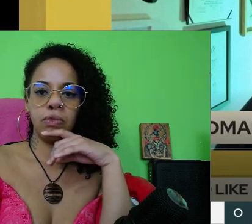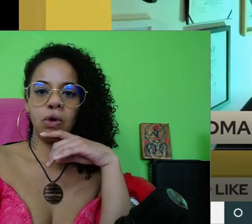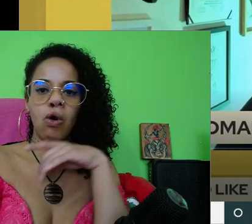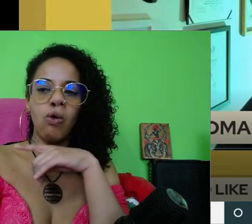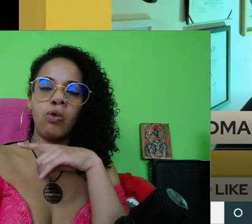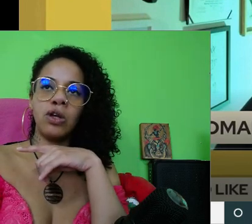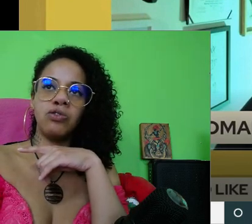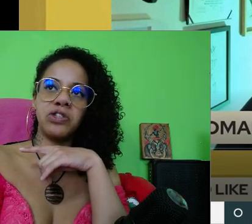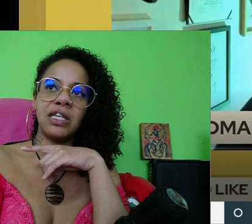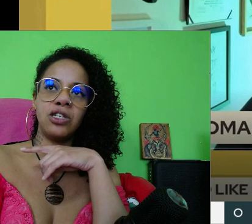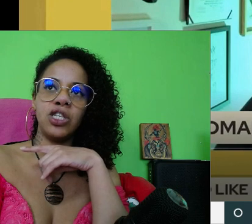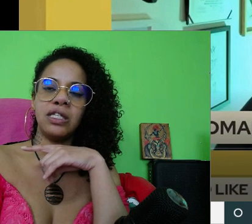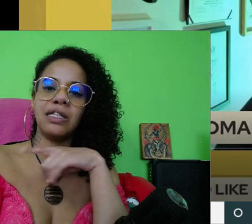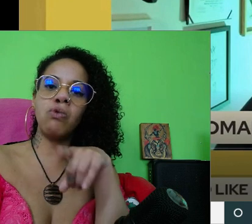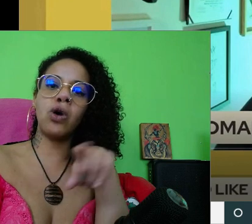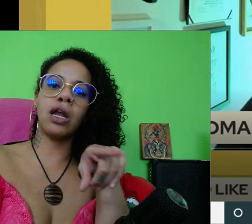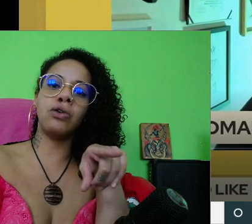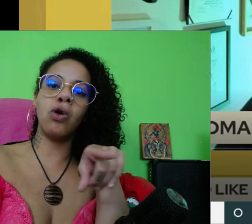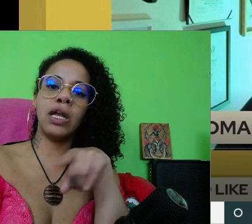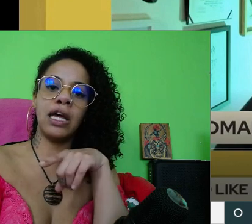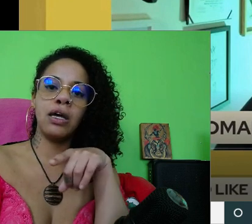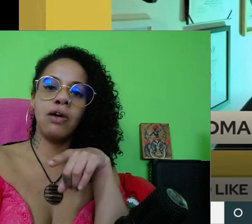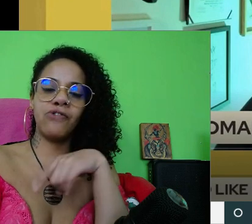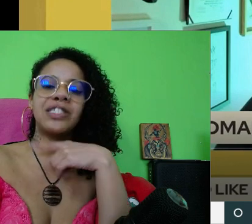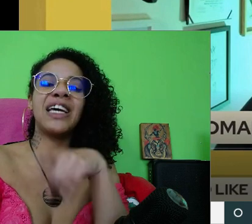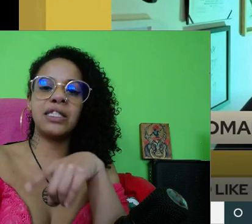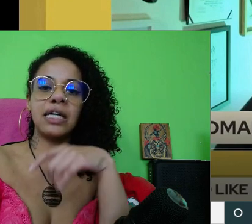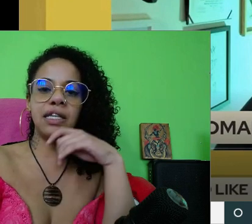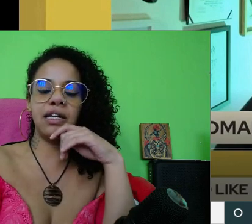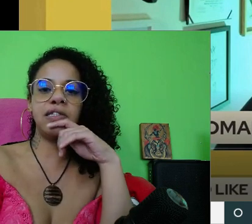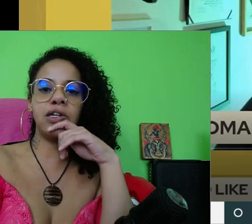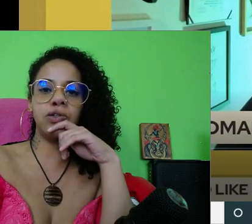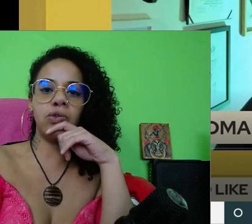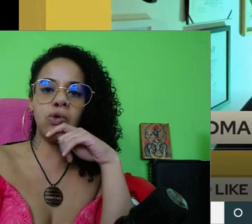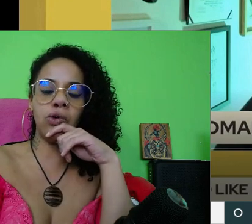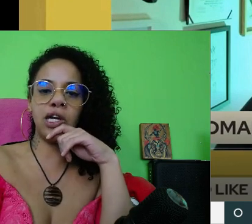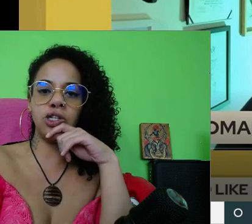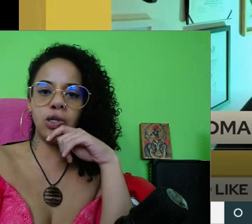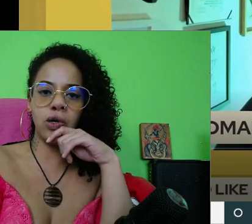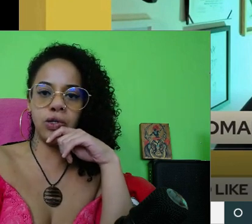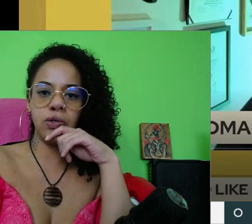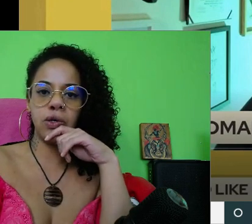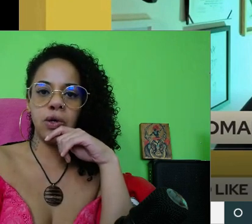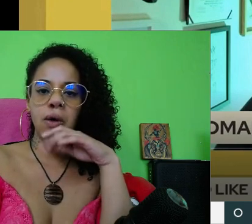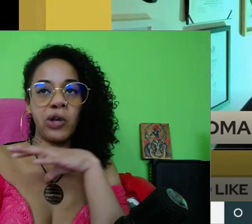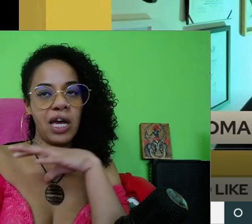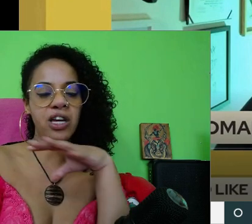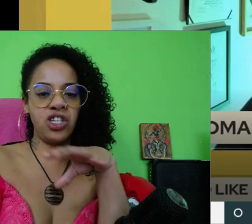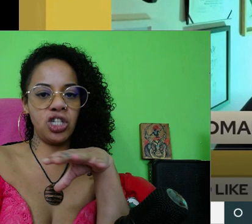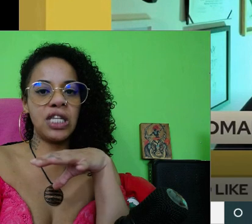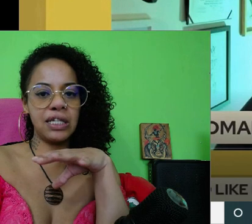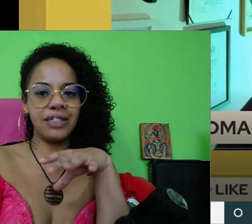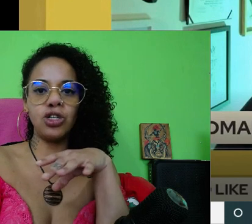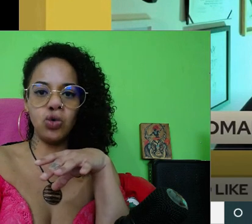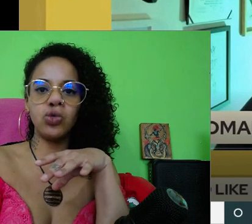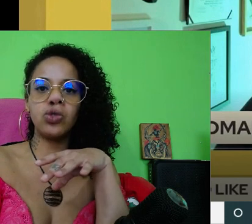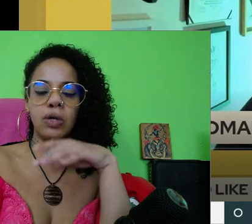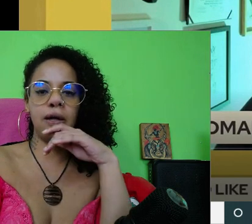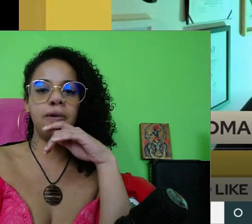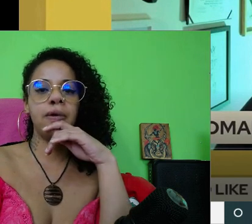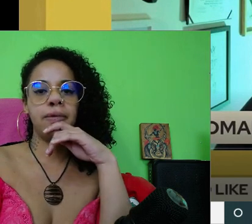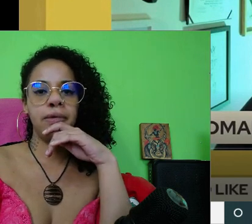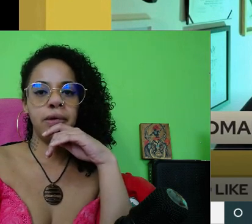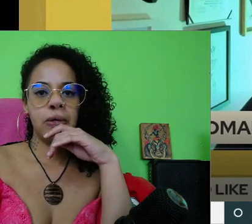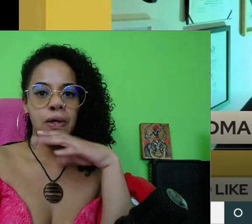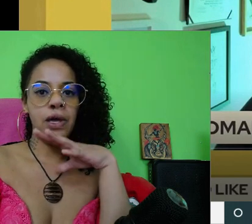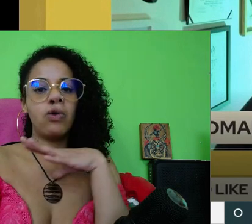ou quando você diz não cola no rolê você está silenciando o contraditório porque aí a gente tem que ser justo